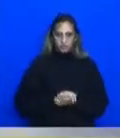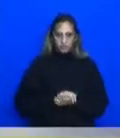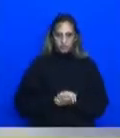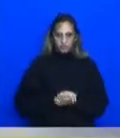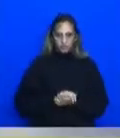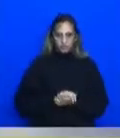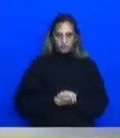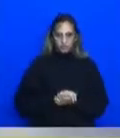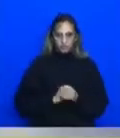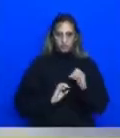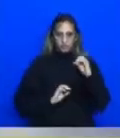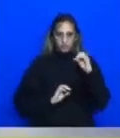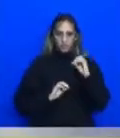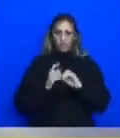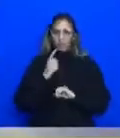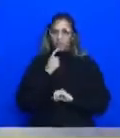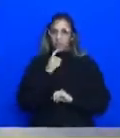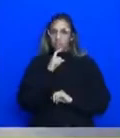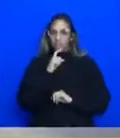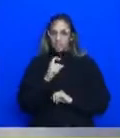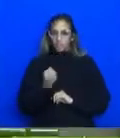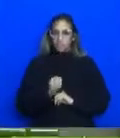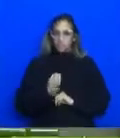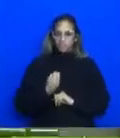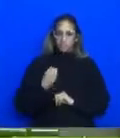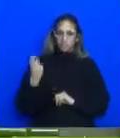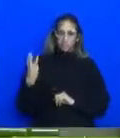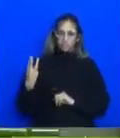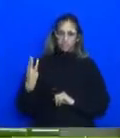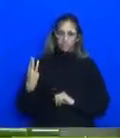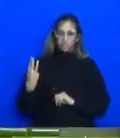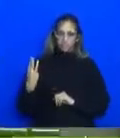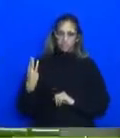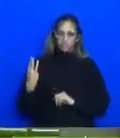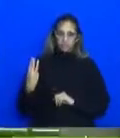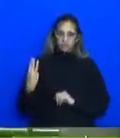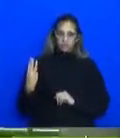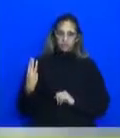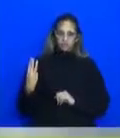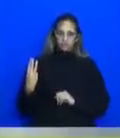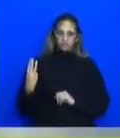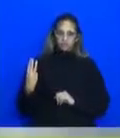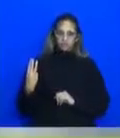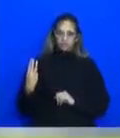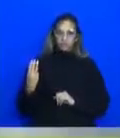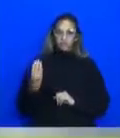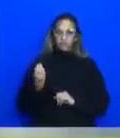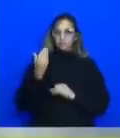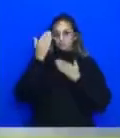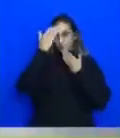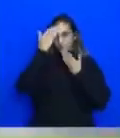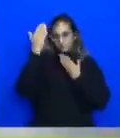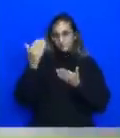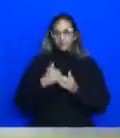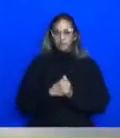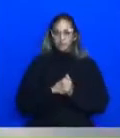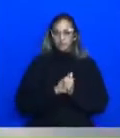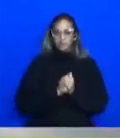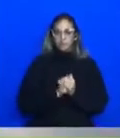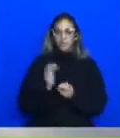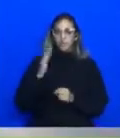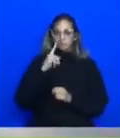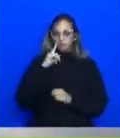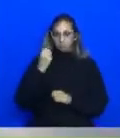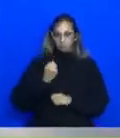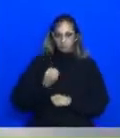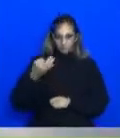Bola verde, número 3. Obrigado, Marian. Vamos confirmar os